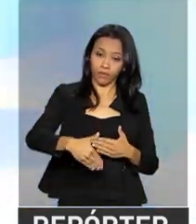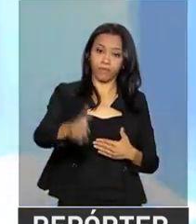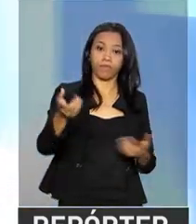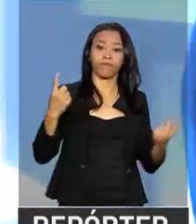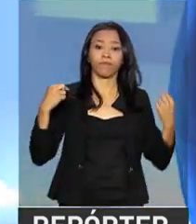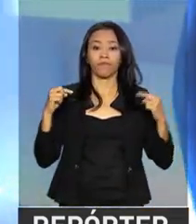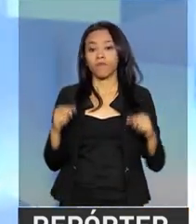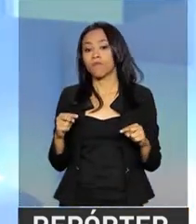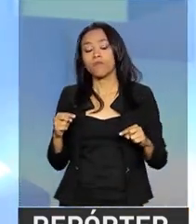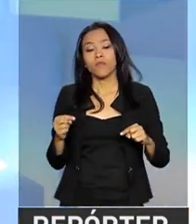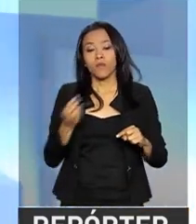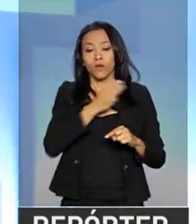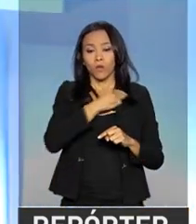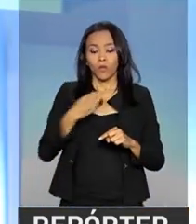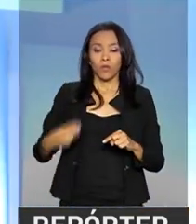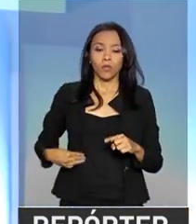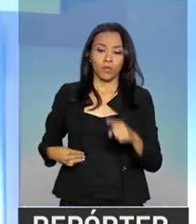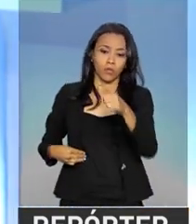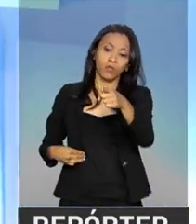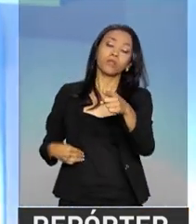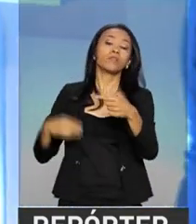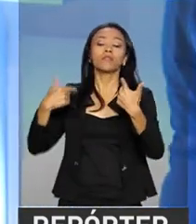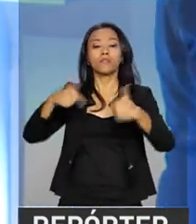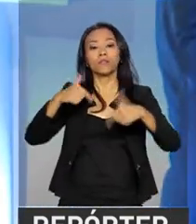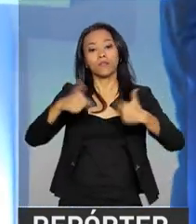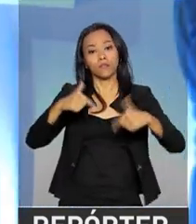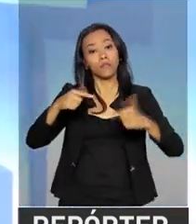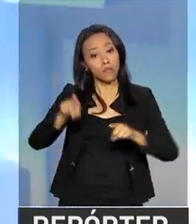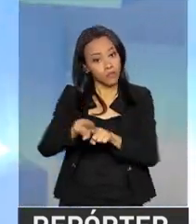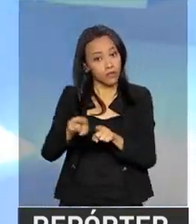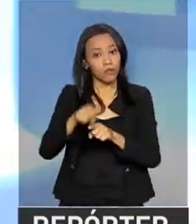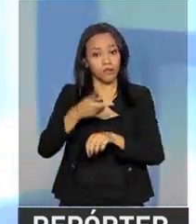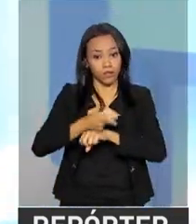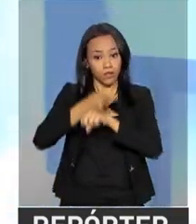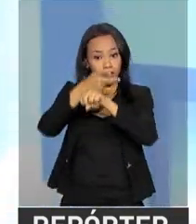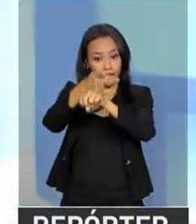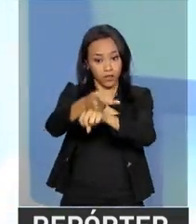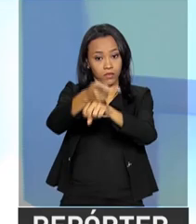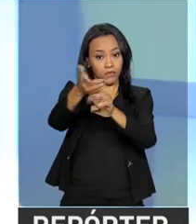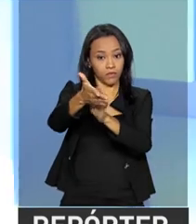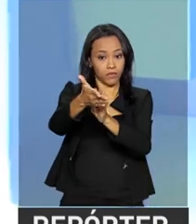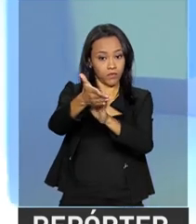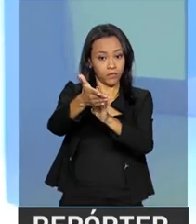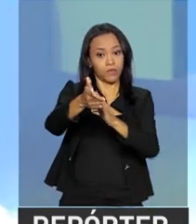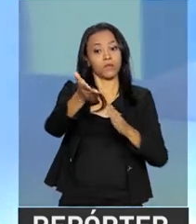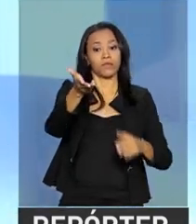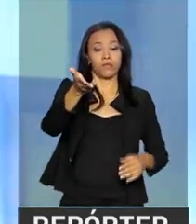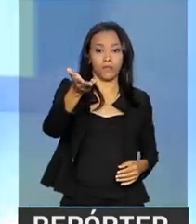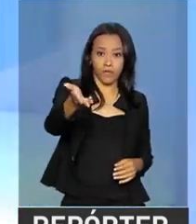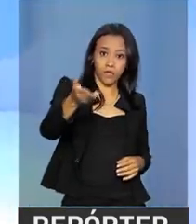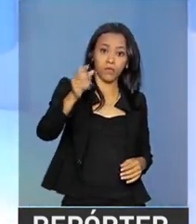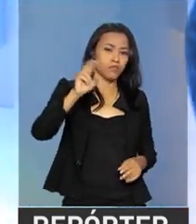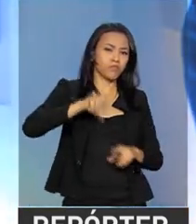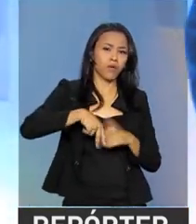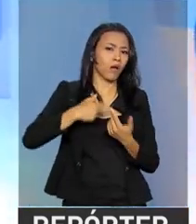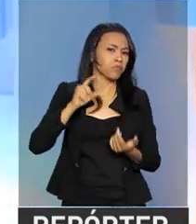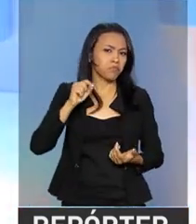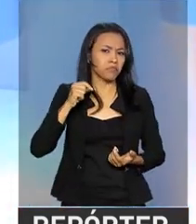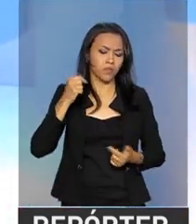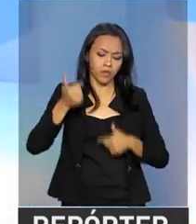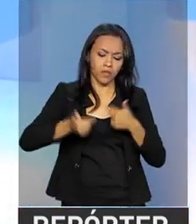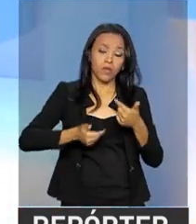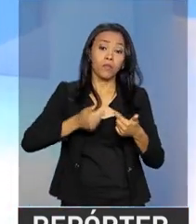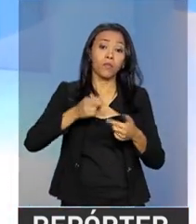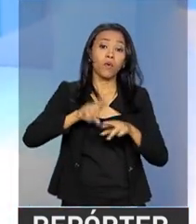ministro do trabalho também esteve entre os premiados ronaldo nogueira recebeu o prêmio destaque 2017 pela atuação na modernização